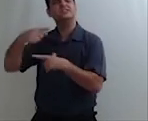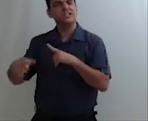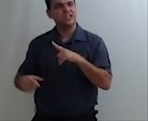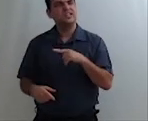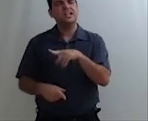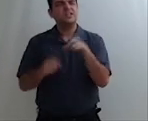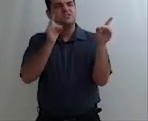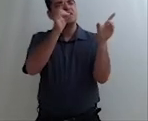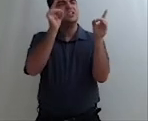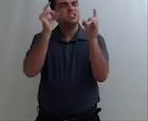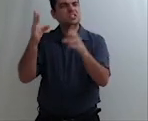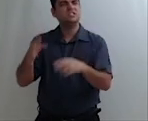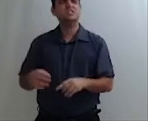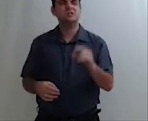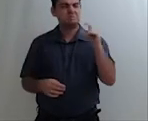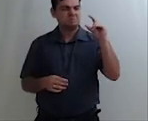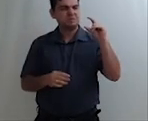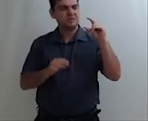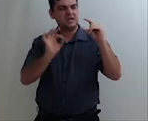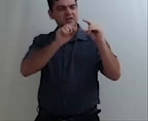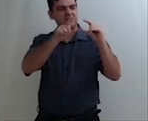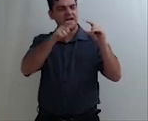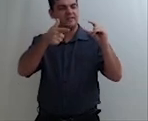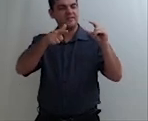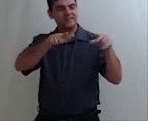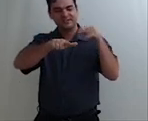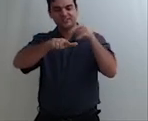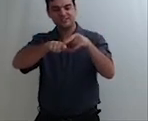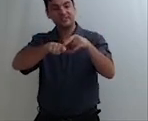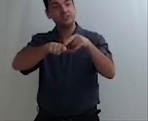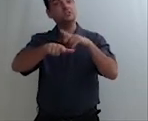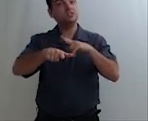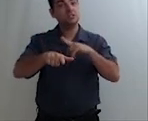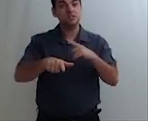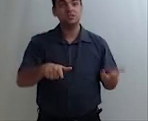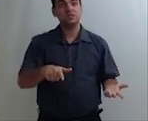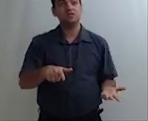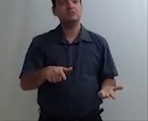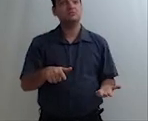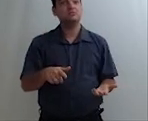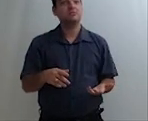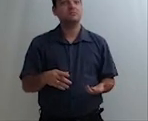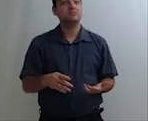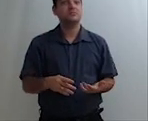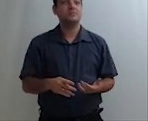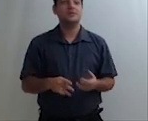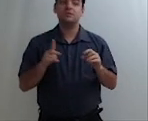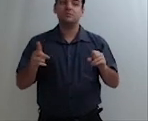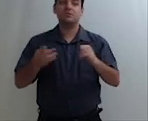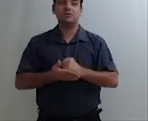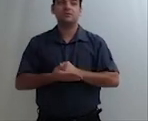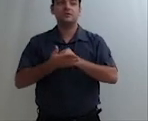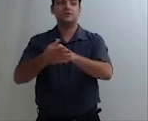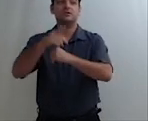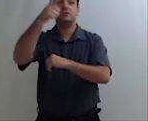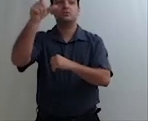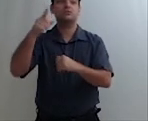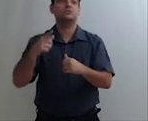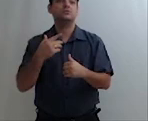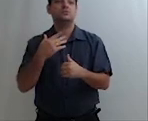comercialização de munições em grande quantidade que podem servir para alimentar a atividade